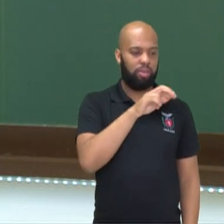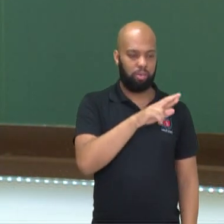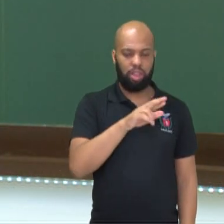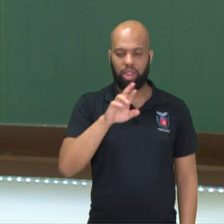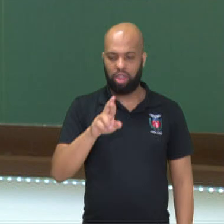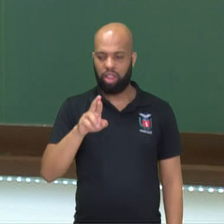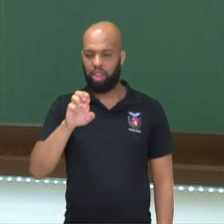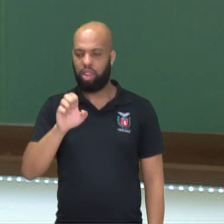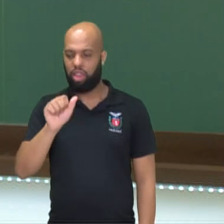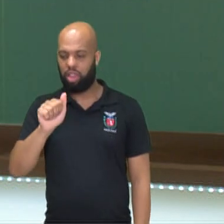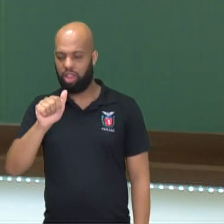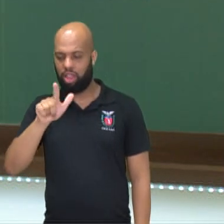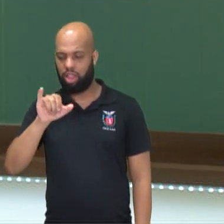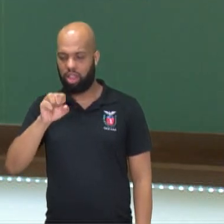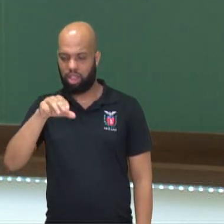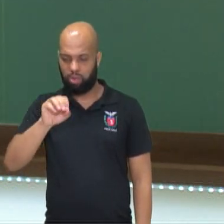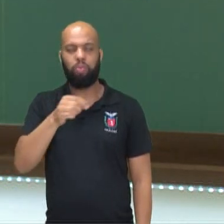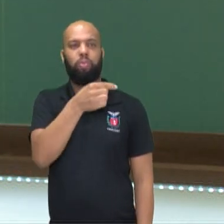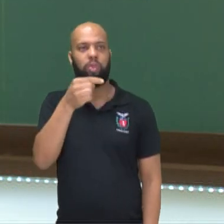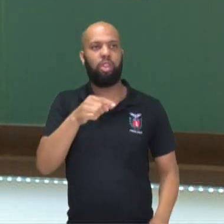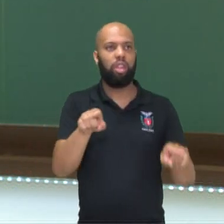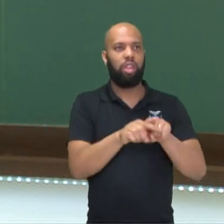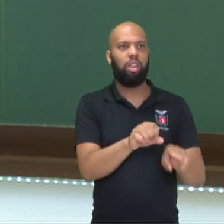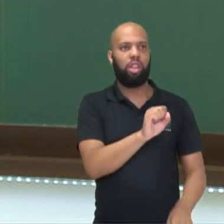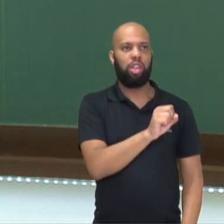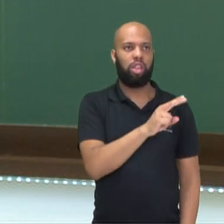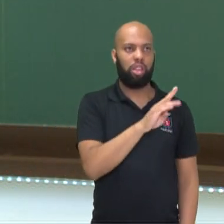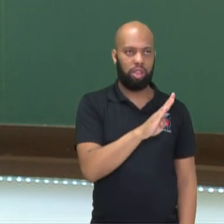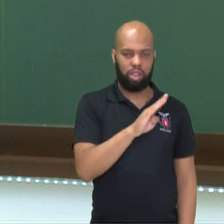Hiperrealismo, subbase,